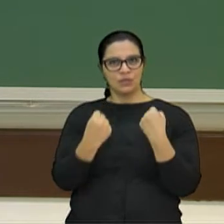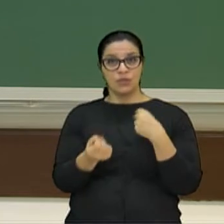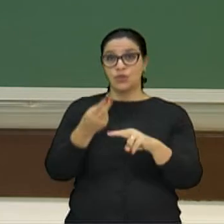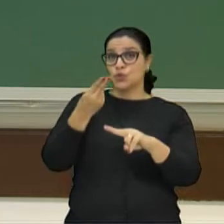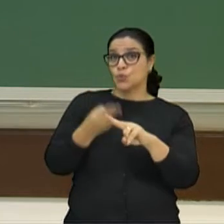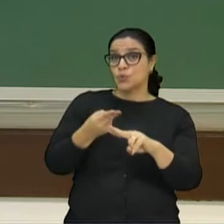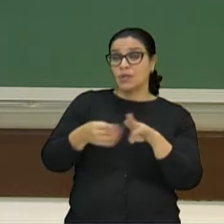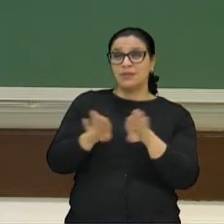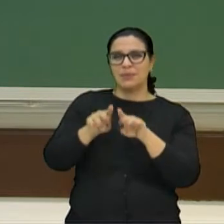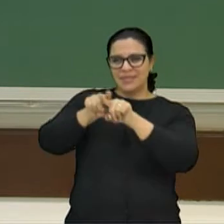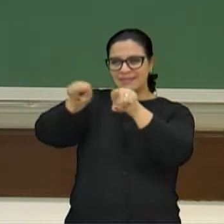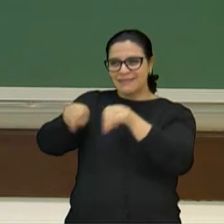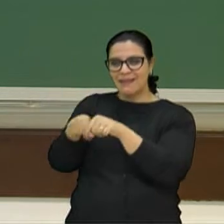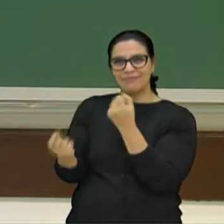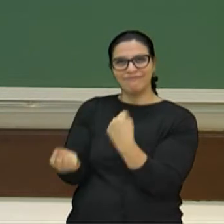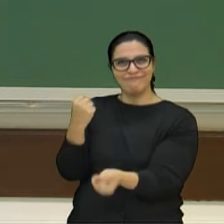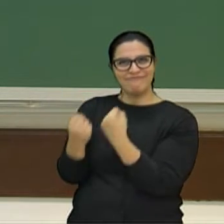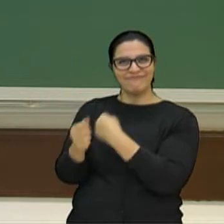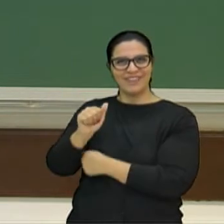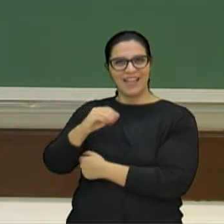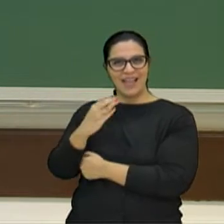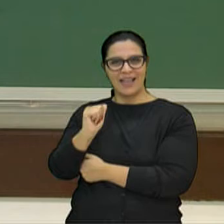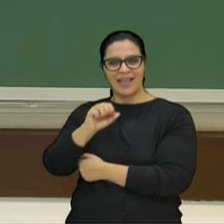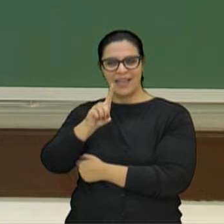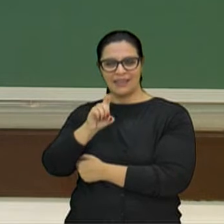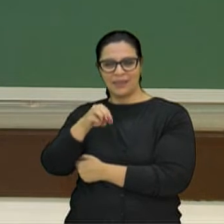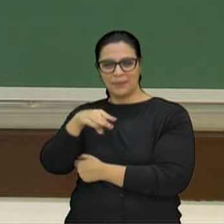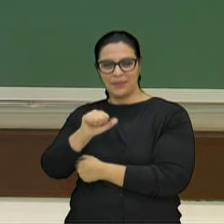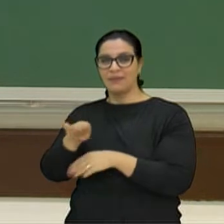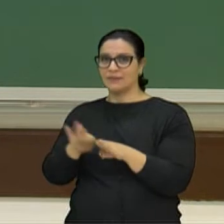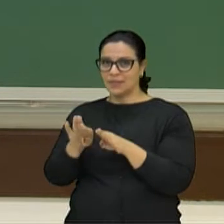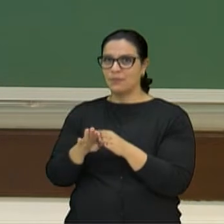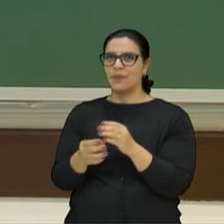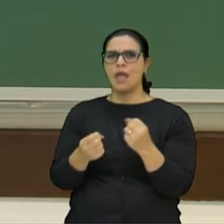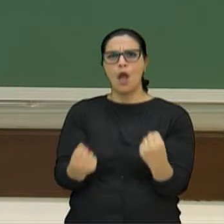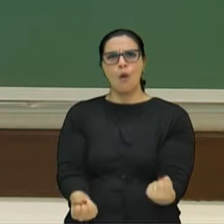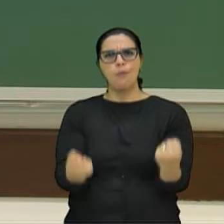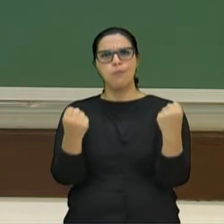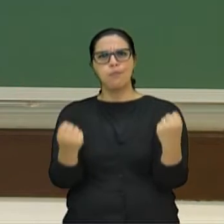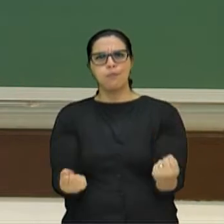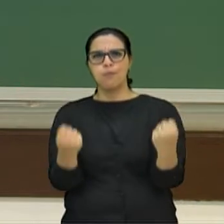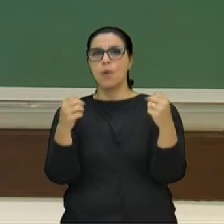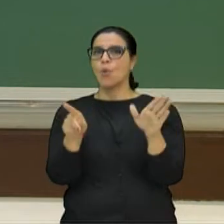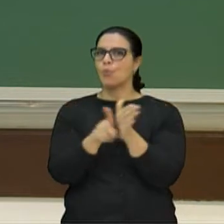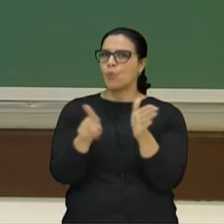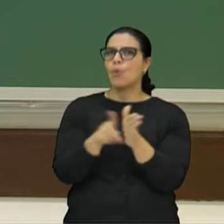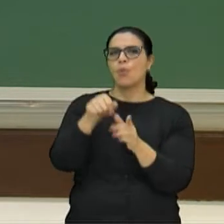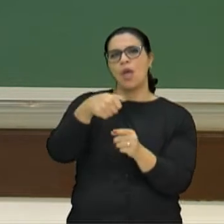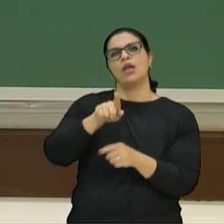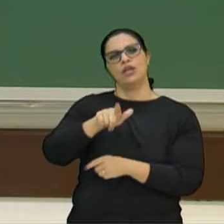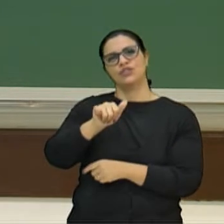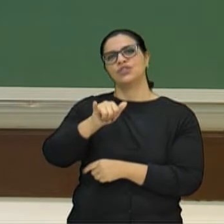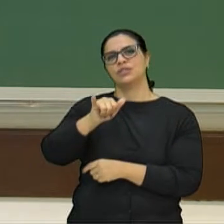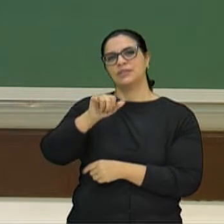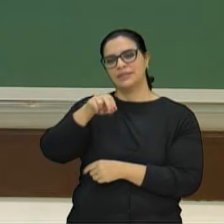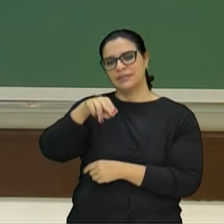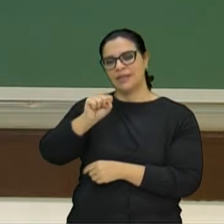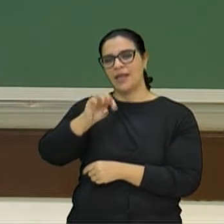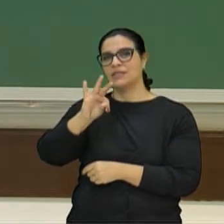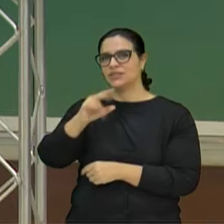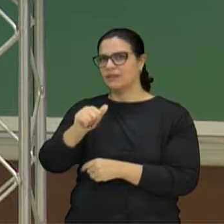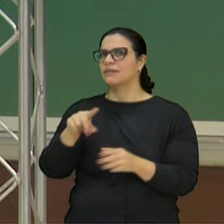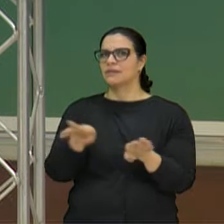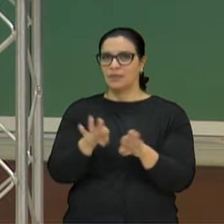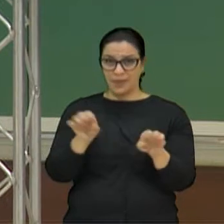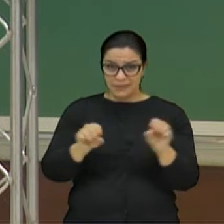nas academias para treinamento, musculação, também entra dentro do conceito de ginástica também. Então,